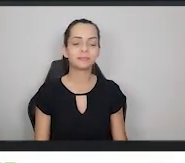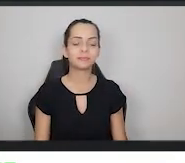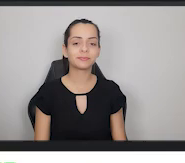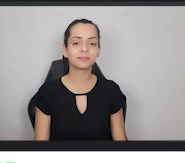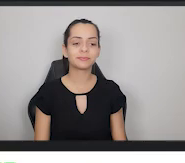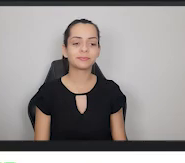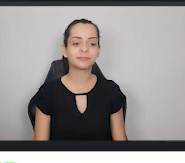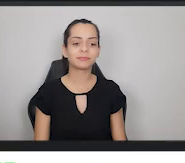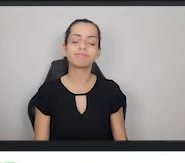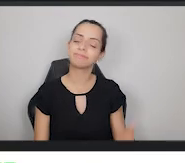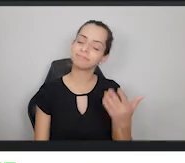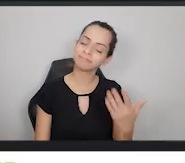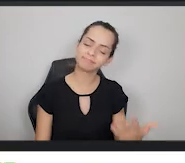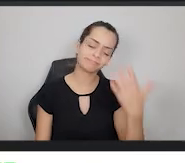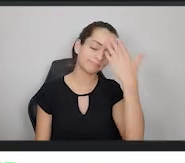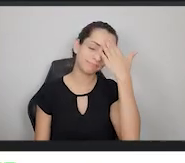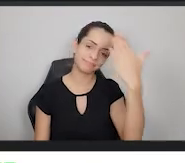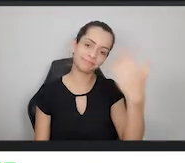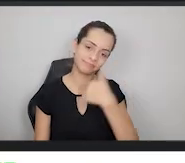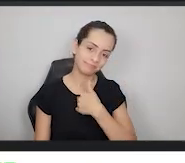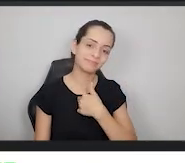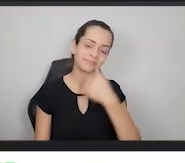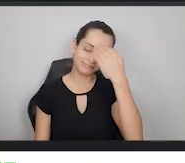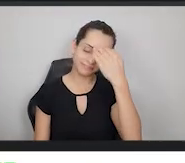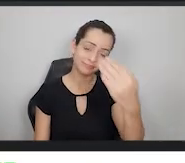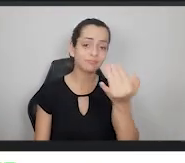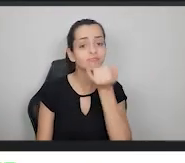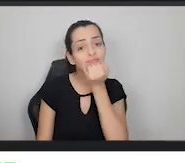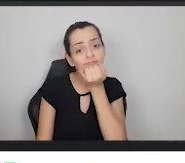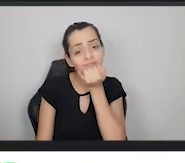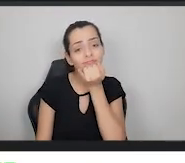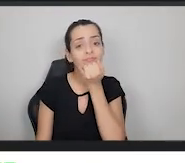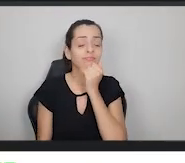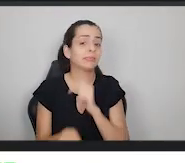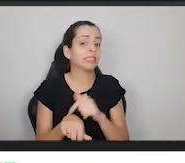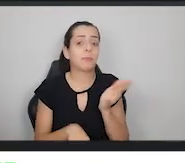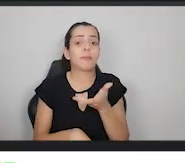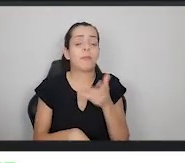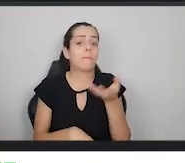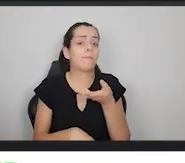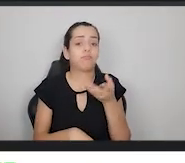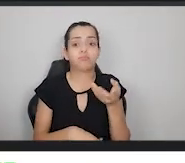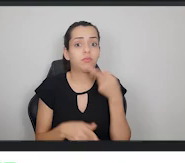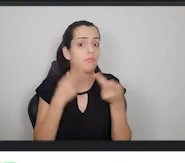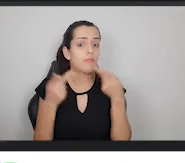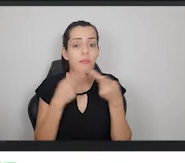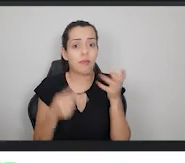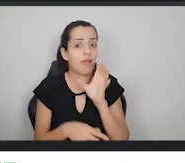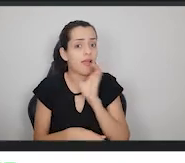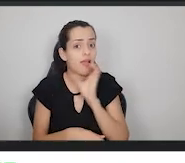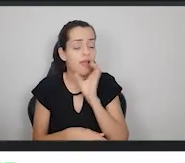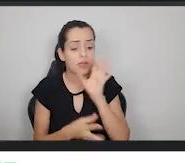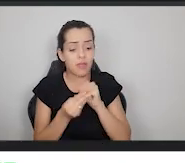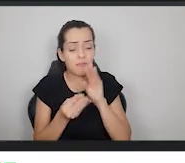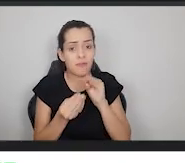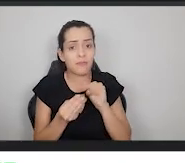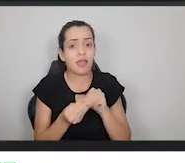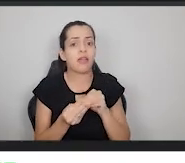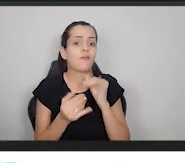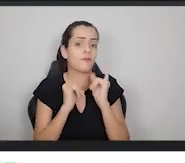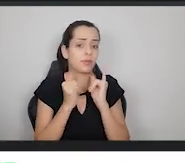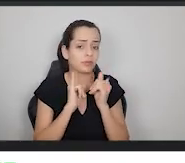apoio, por passar esse conteúdo de uma forma didática e simples, né, para que a gente possa